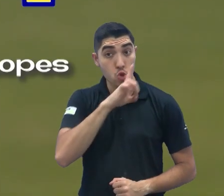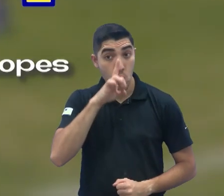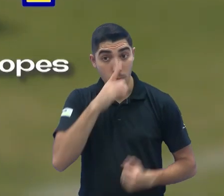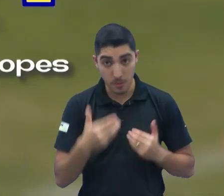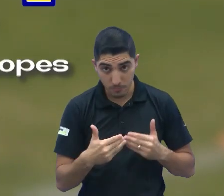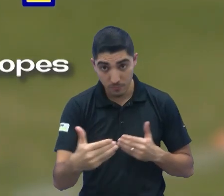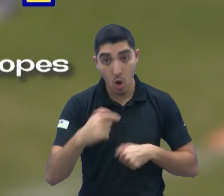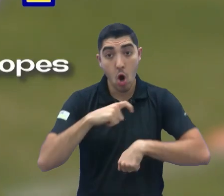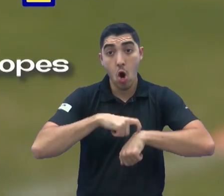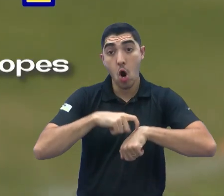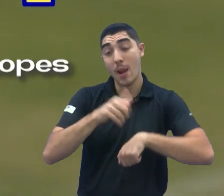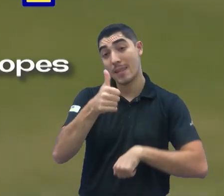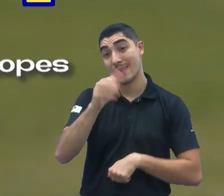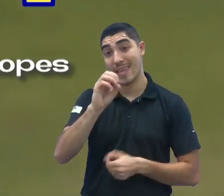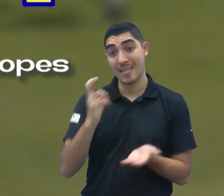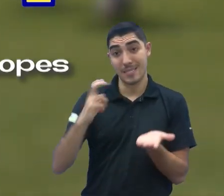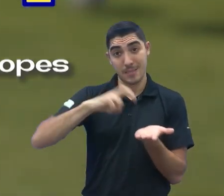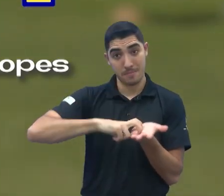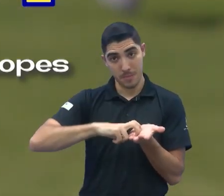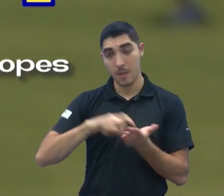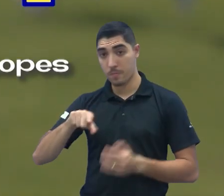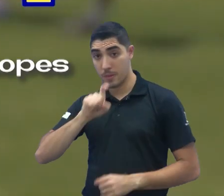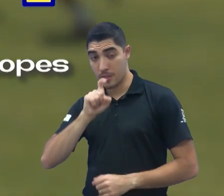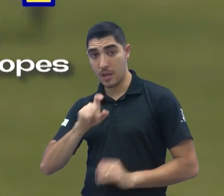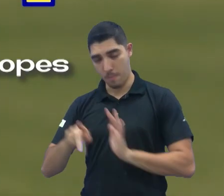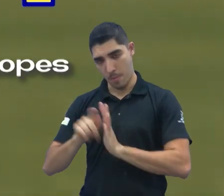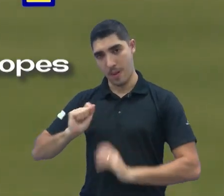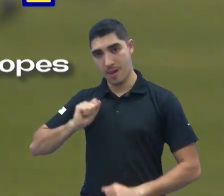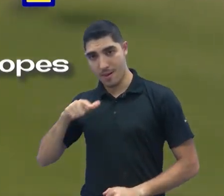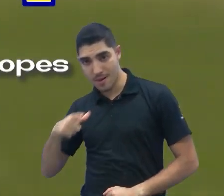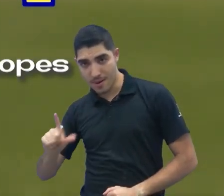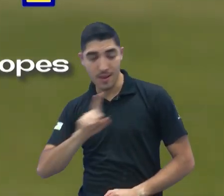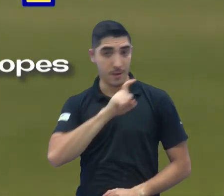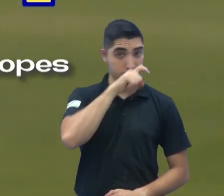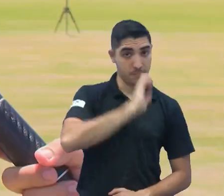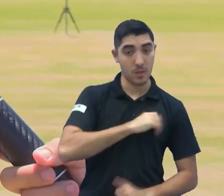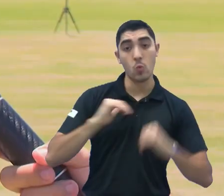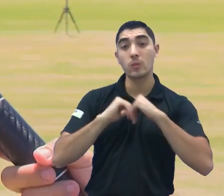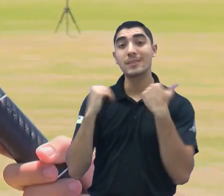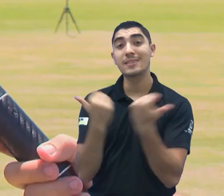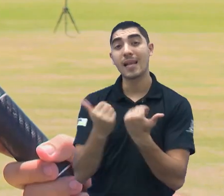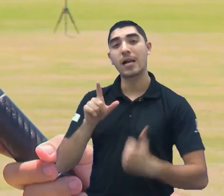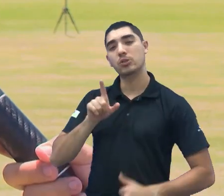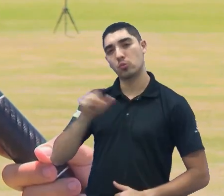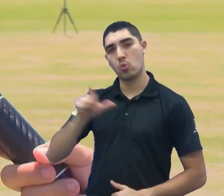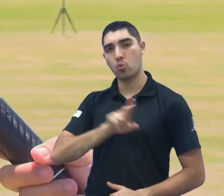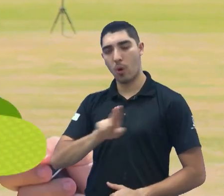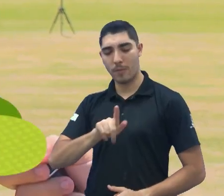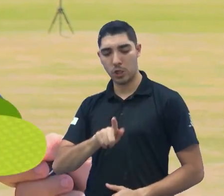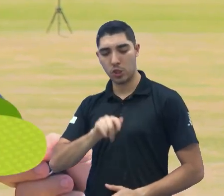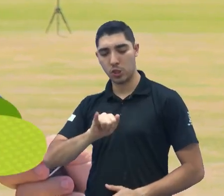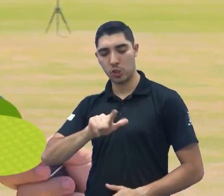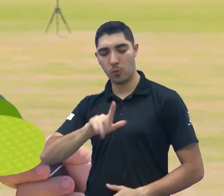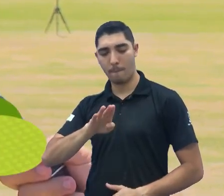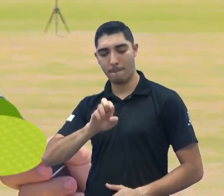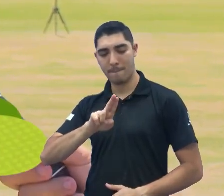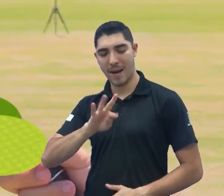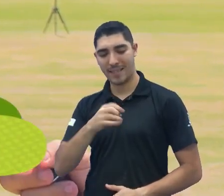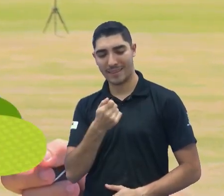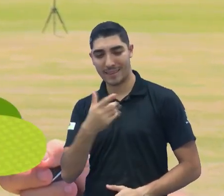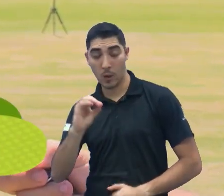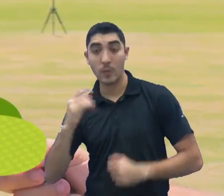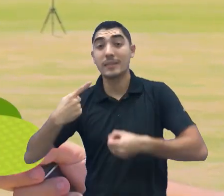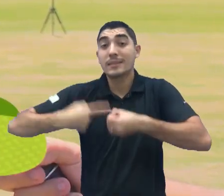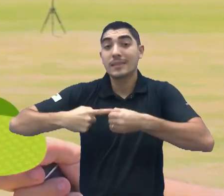o Linense fora de casa, no estádio Gilbertão, em Lins. Eu acho que a gente está pronto para fazer um bom jogo, vai encontrar dificuldade com